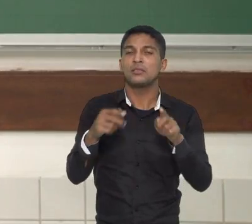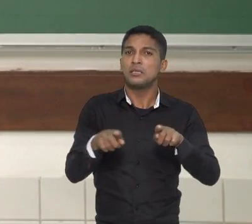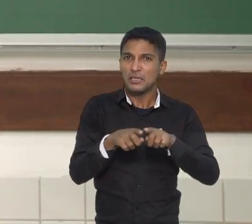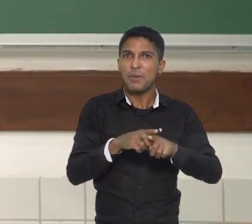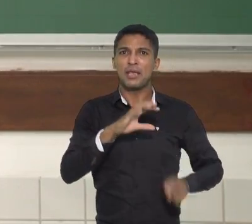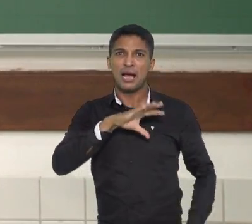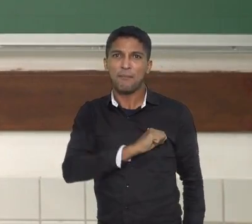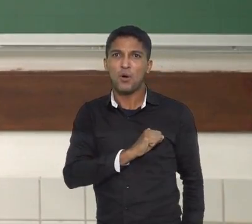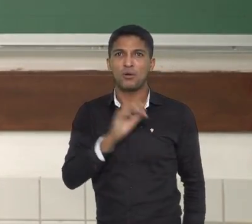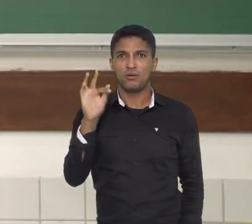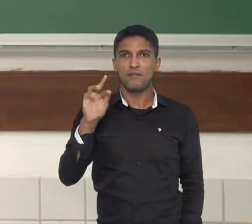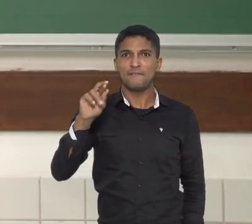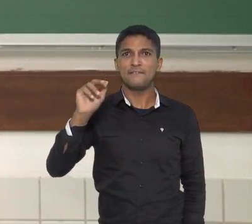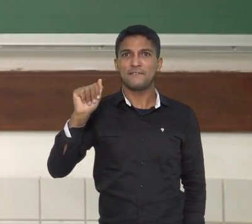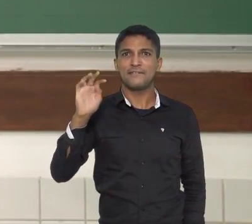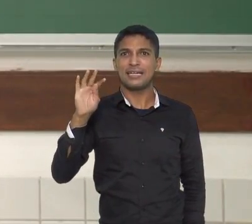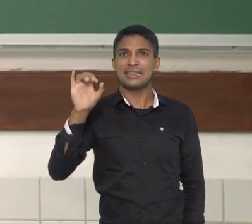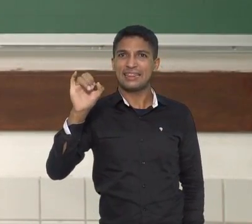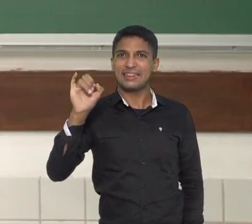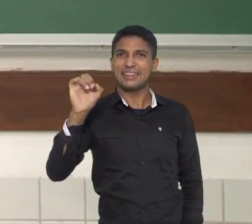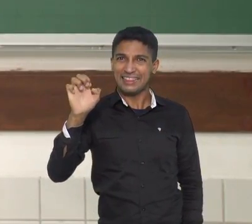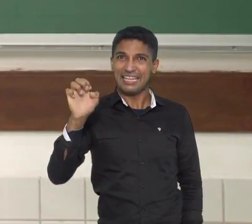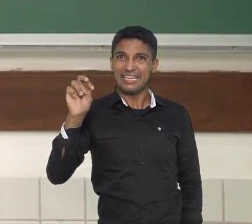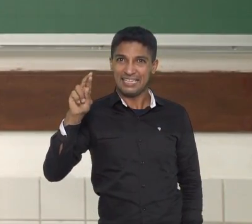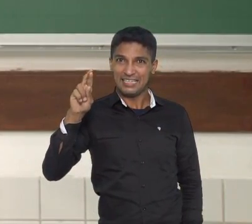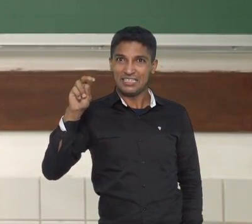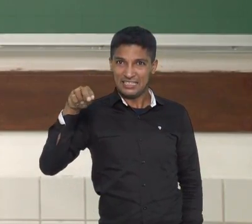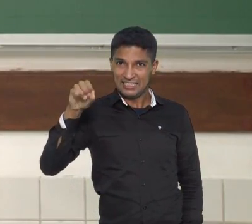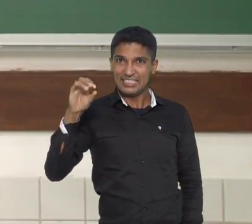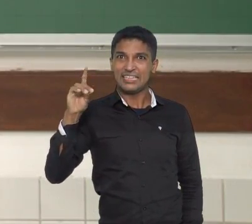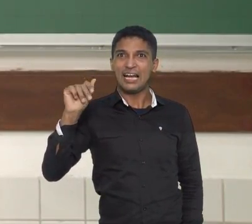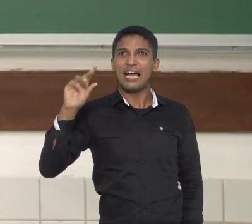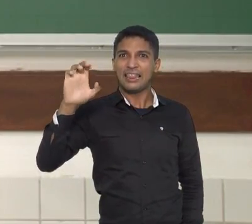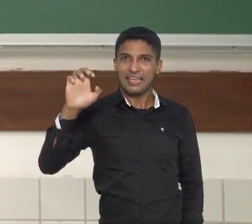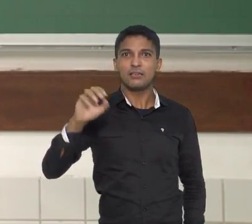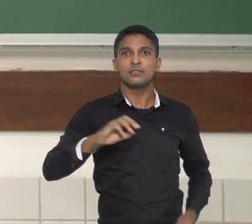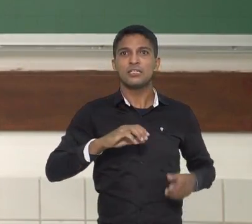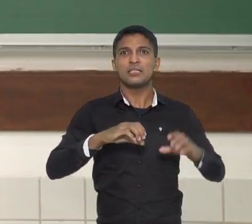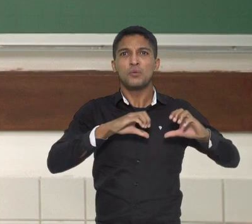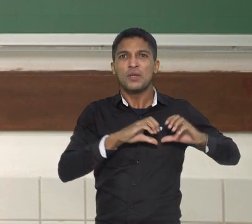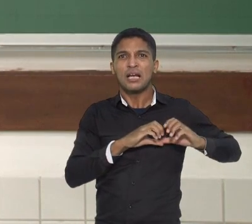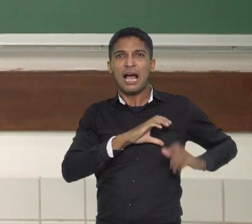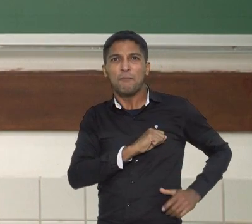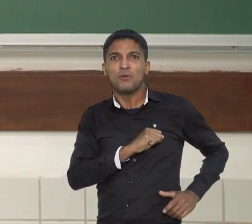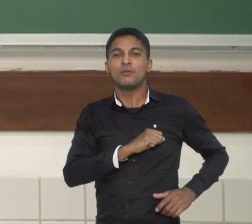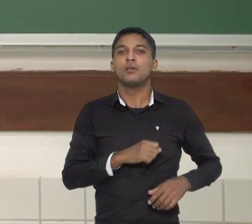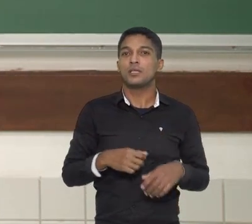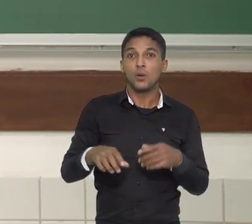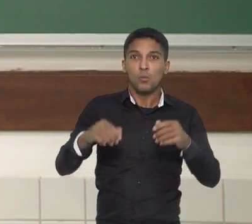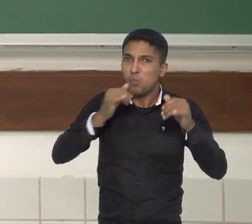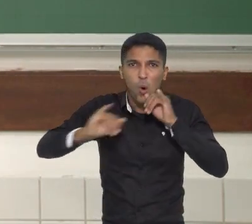também, padre, né, contato com muitas pessoas, está falando o mesmo discurso. Aqui nós